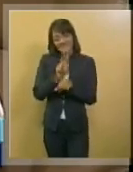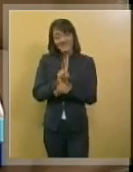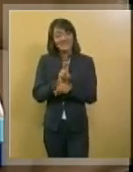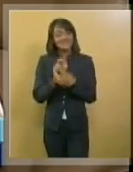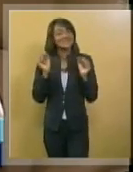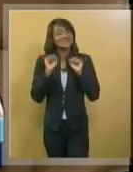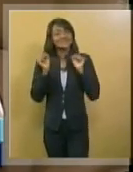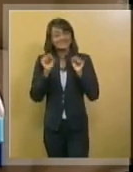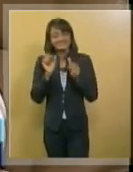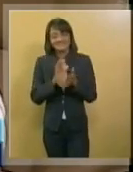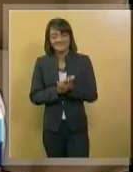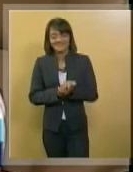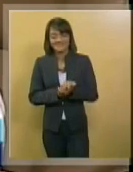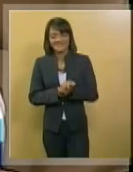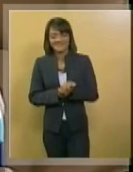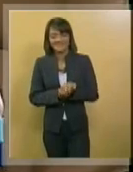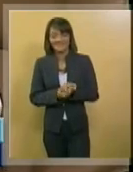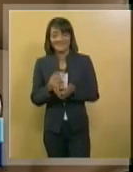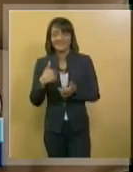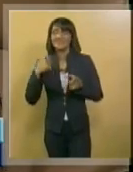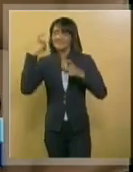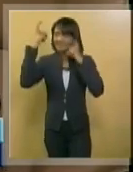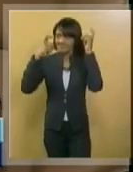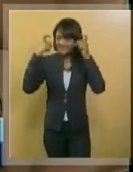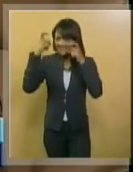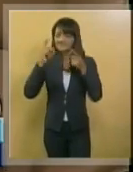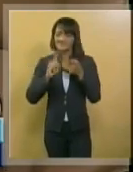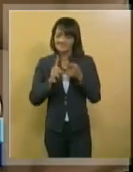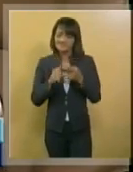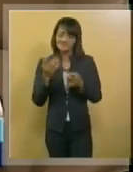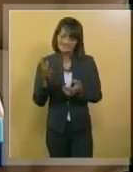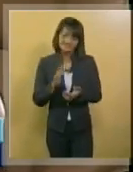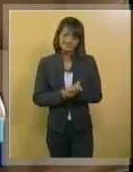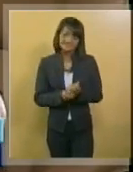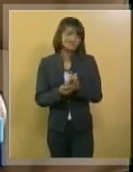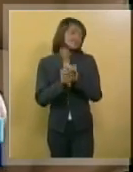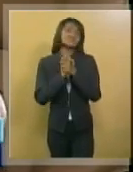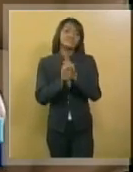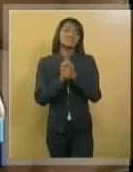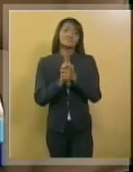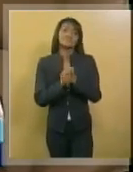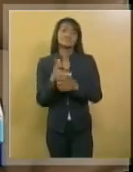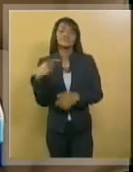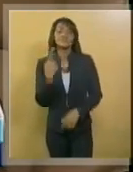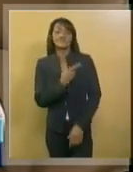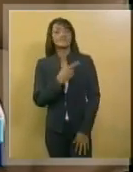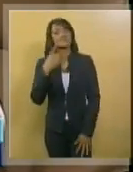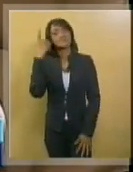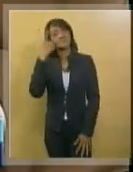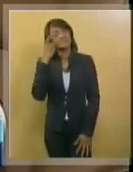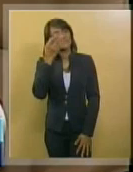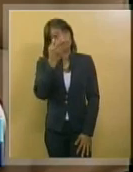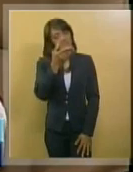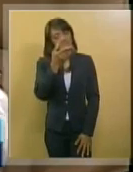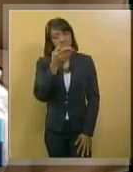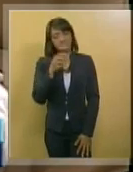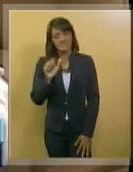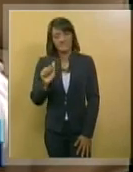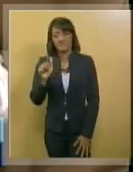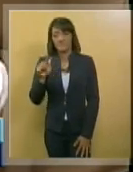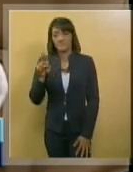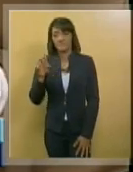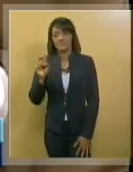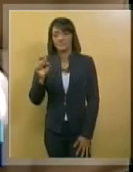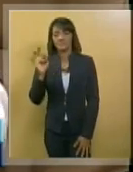animais e fico bastante preocupada com essa questão. Parabenizar o nosso deputado Augusto